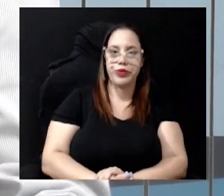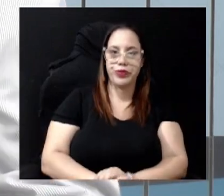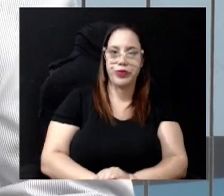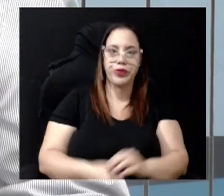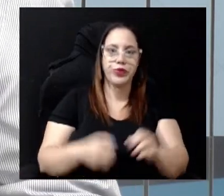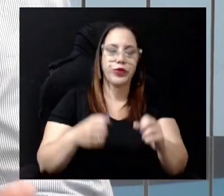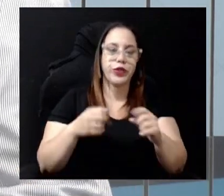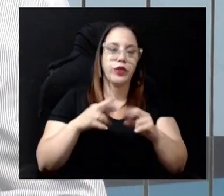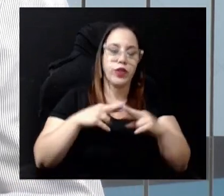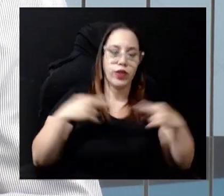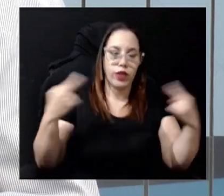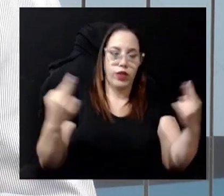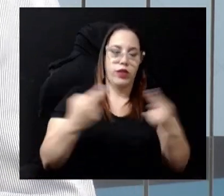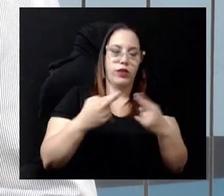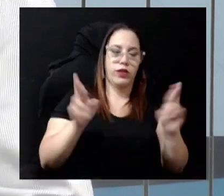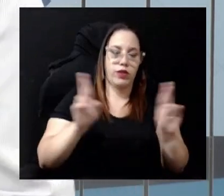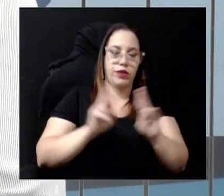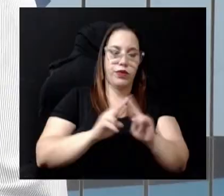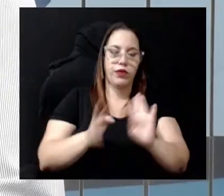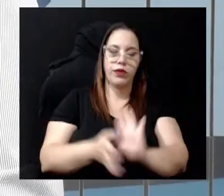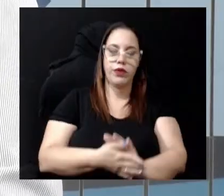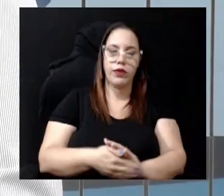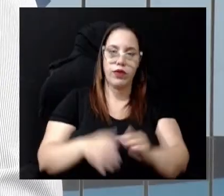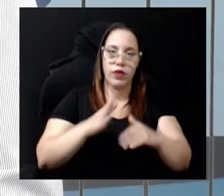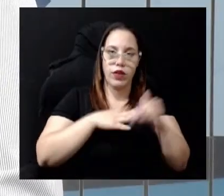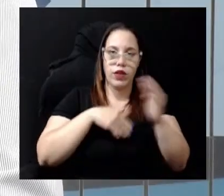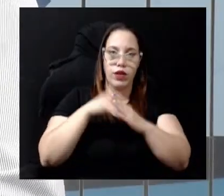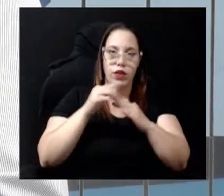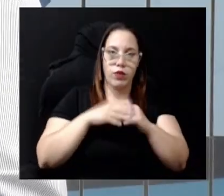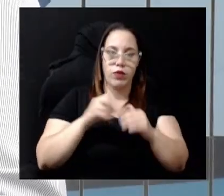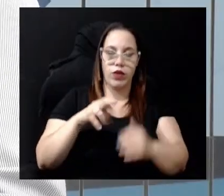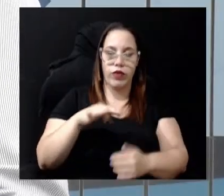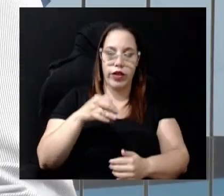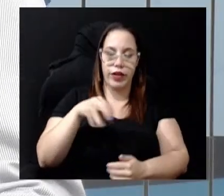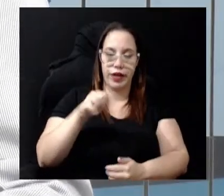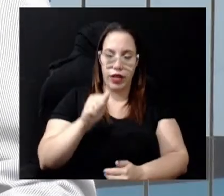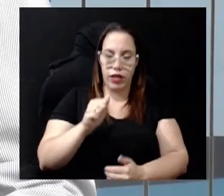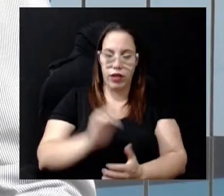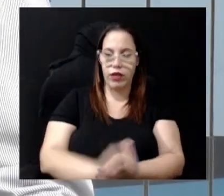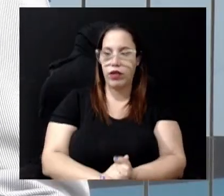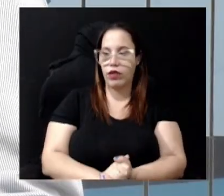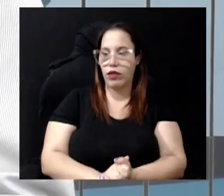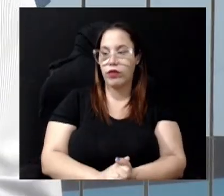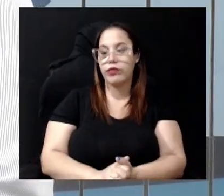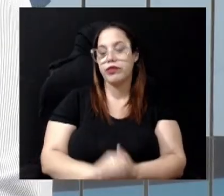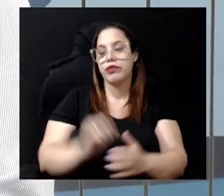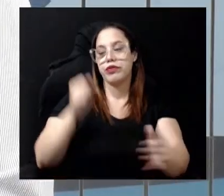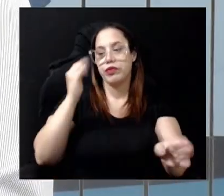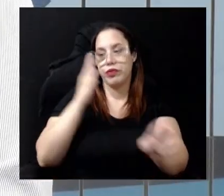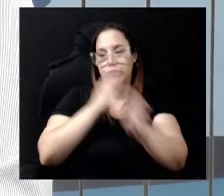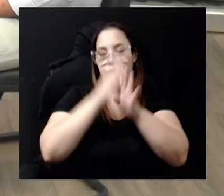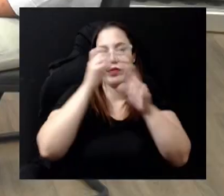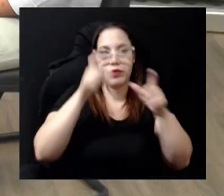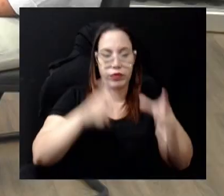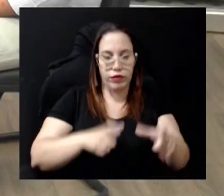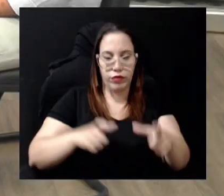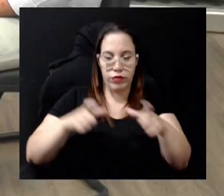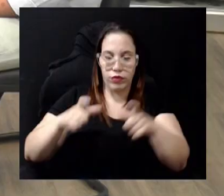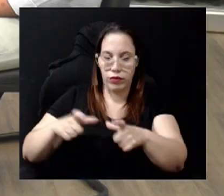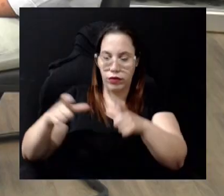religiosas, eventualmente práticas de benemerência, a gente acaba encontrando um espaço maior de tempo,